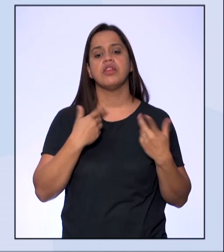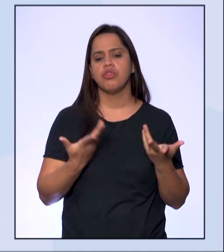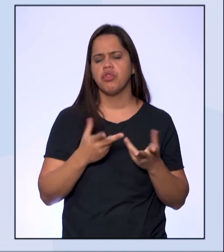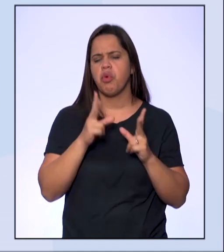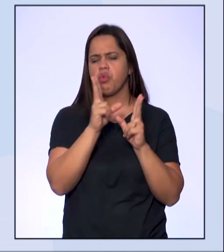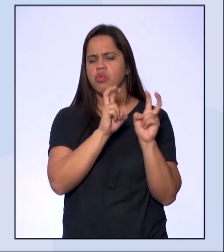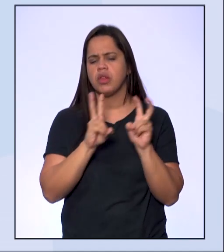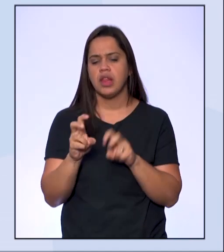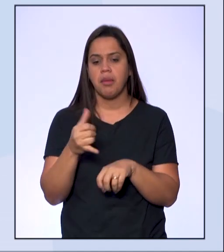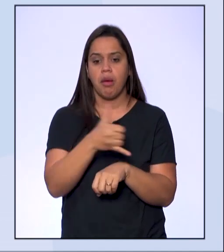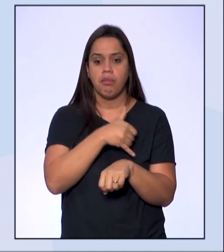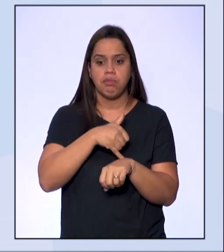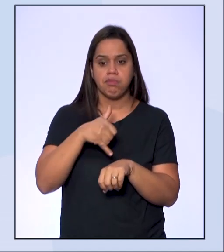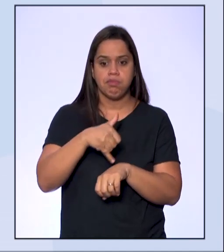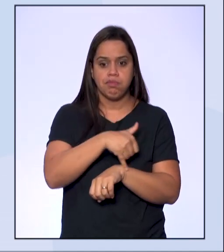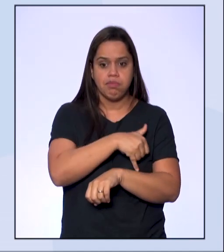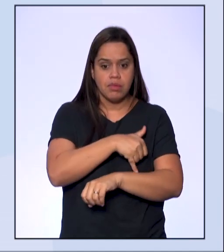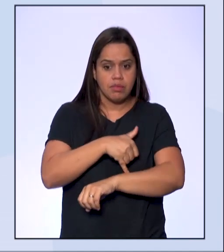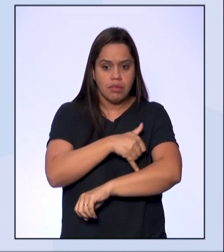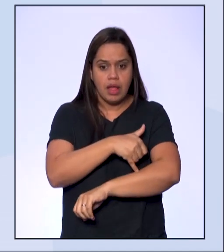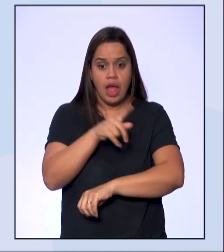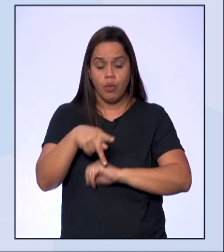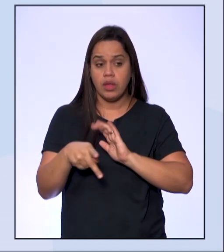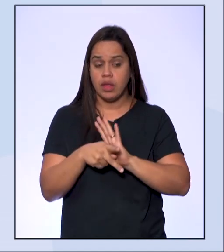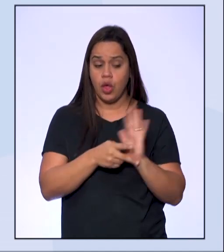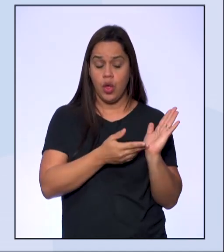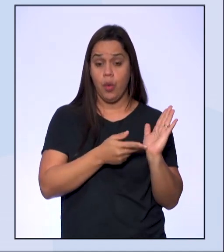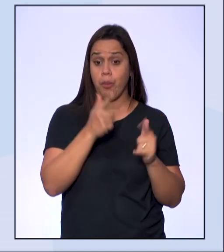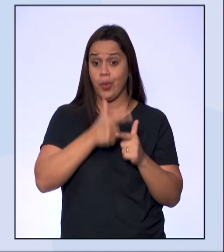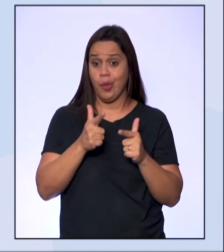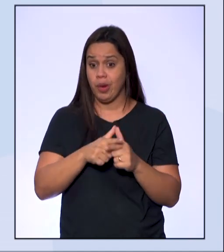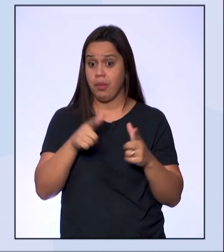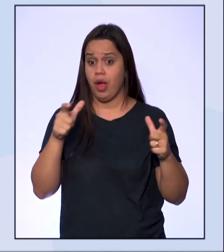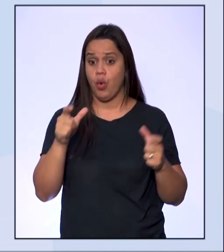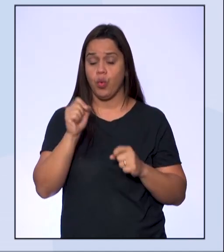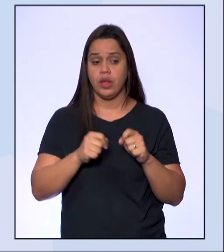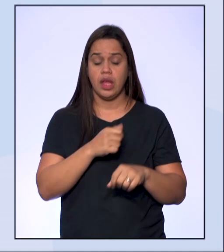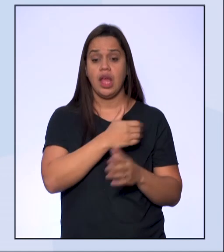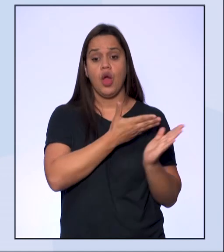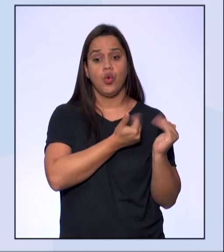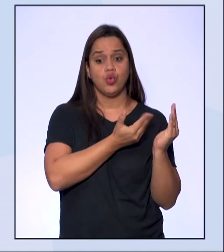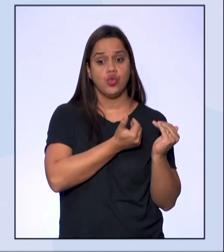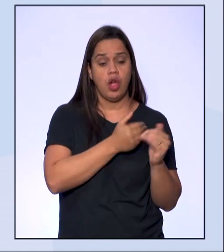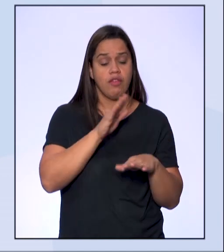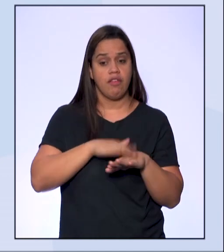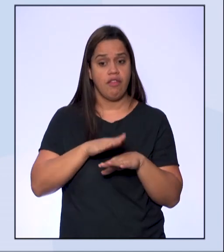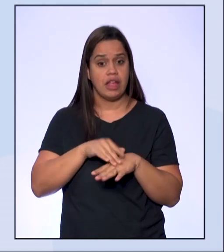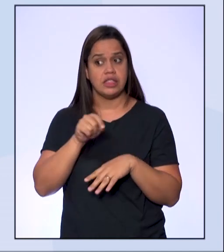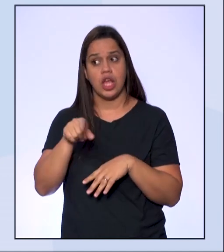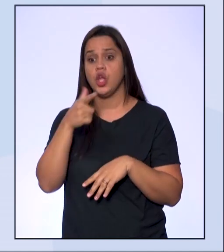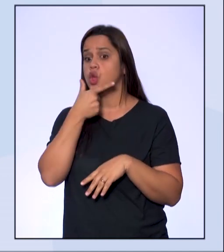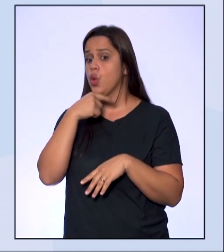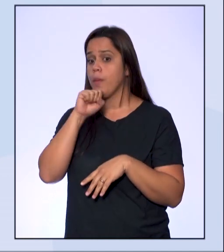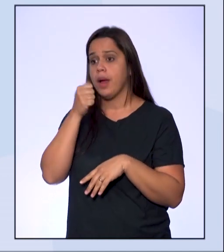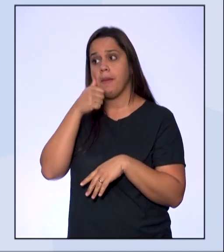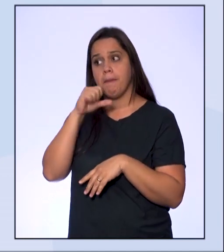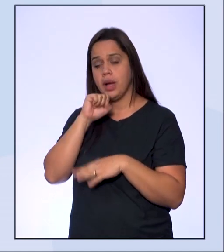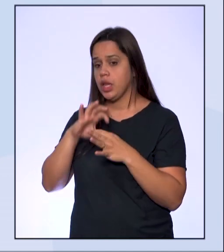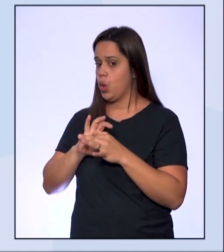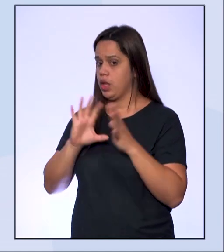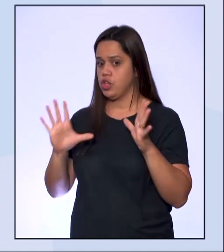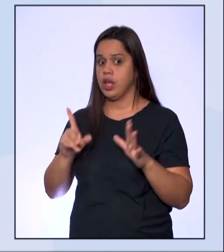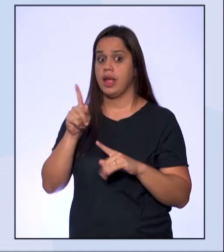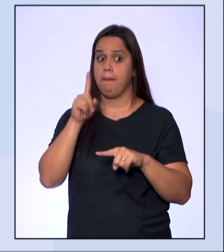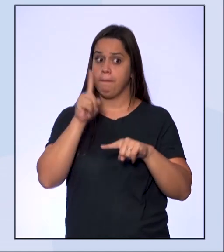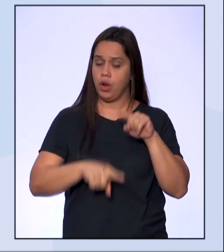o maior problema é o fato de o jovem menor de idade realizá-la sem o consentimento dos pais, o que é proibido por lei.